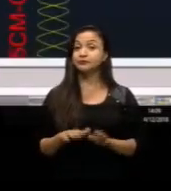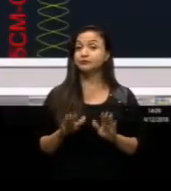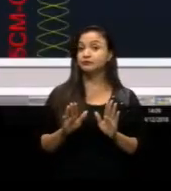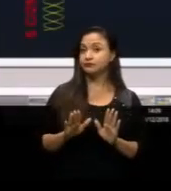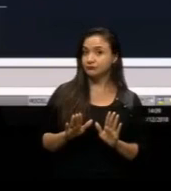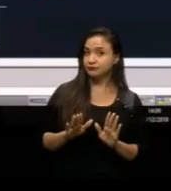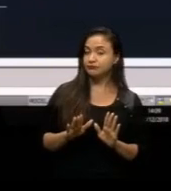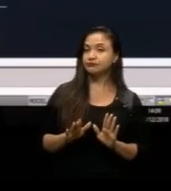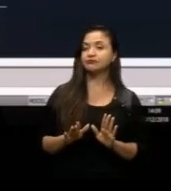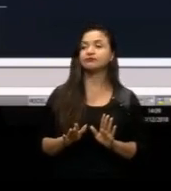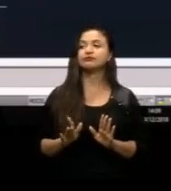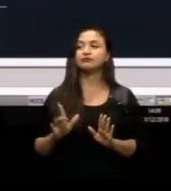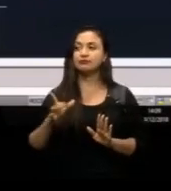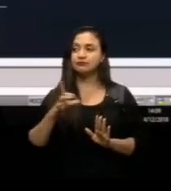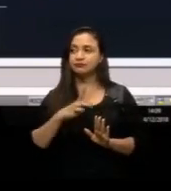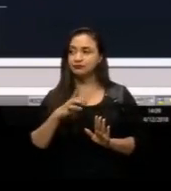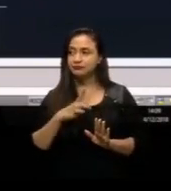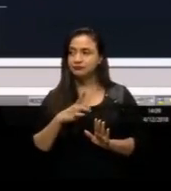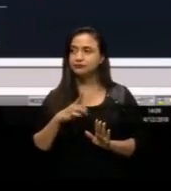Olha só, a gente tem